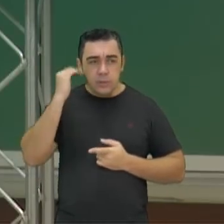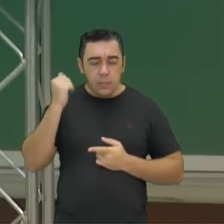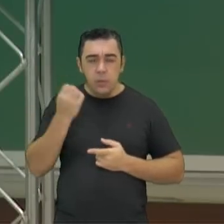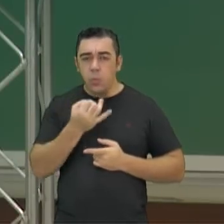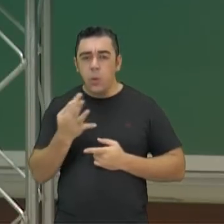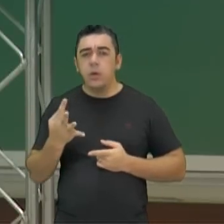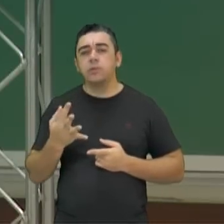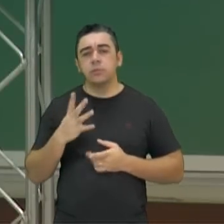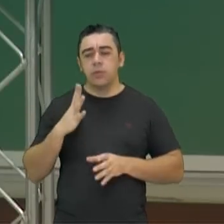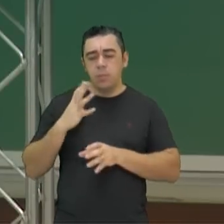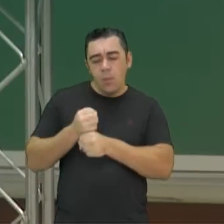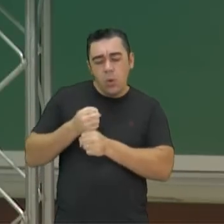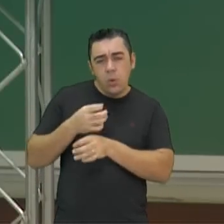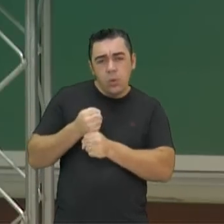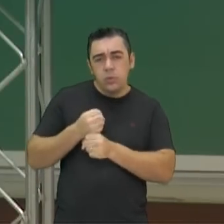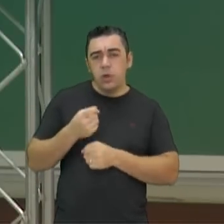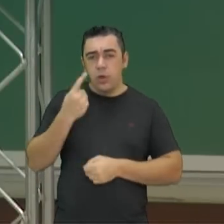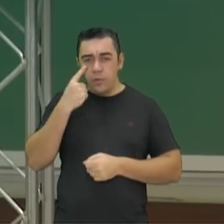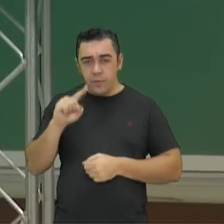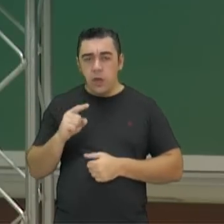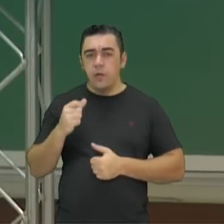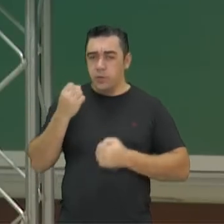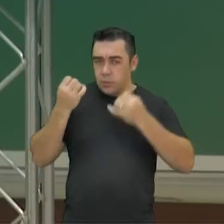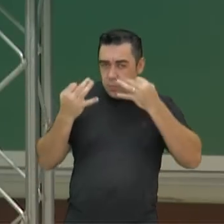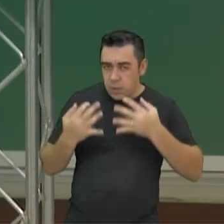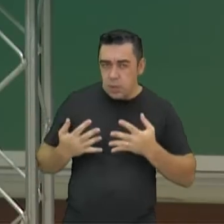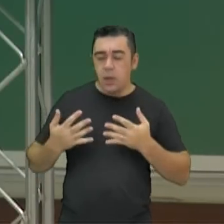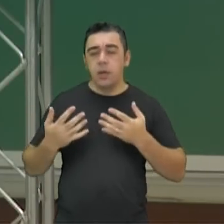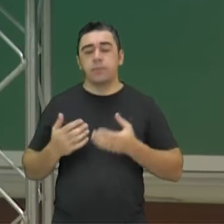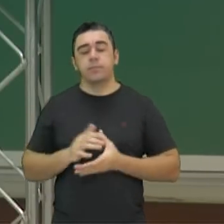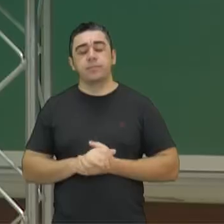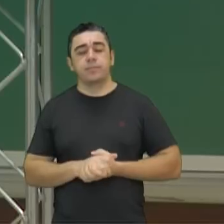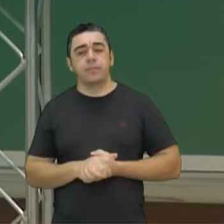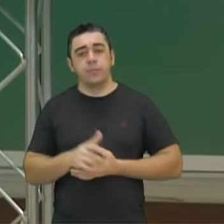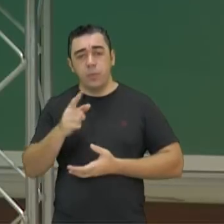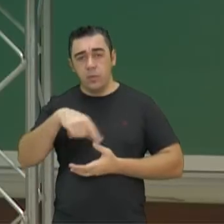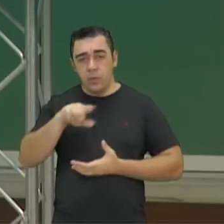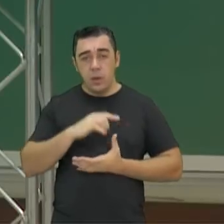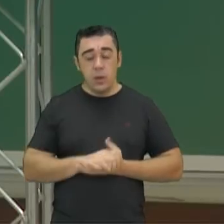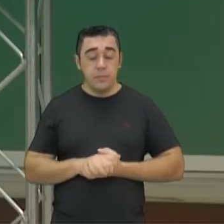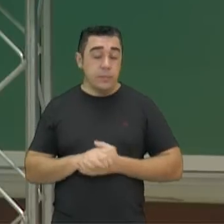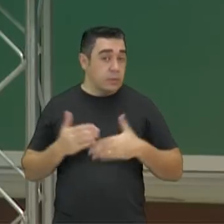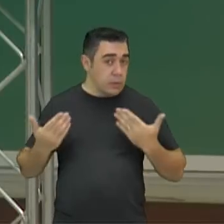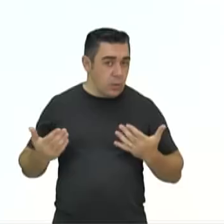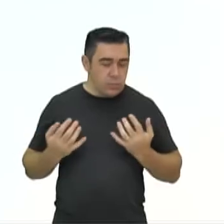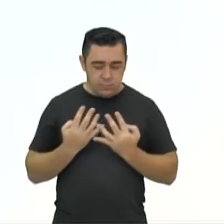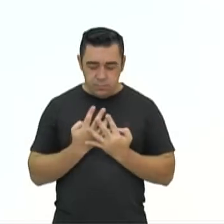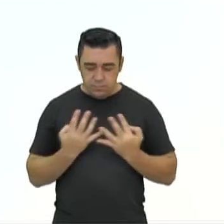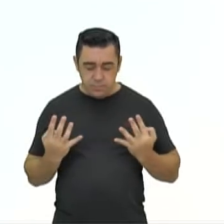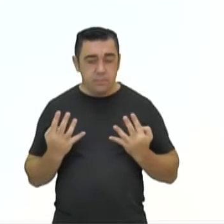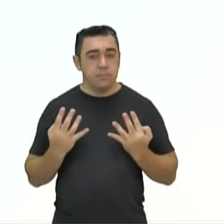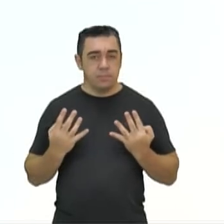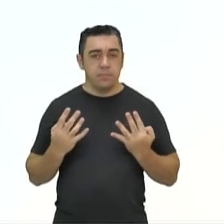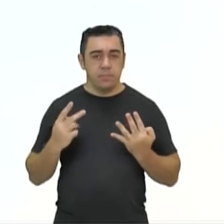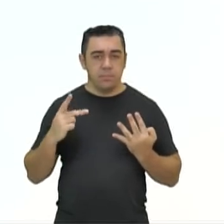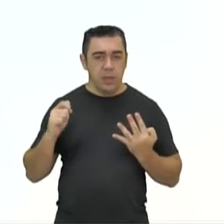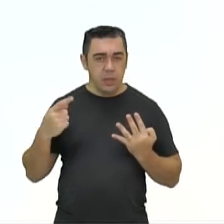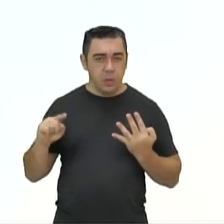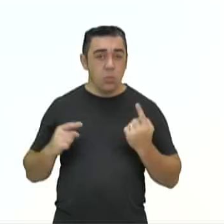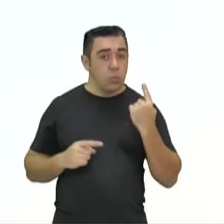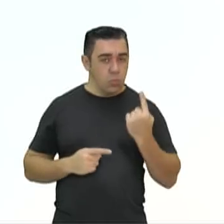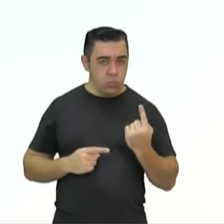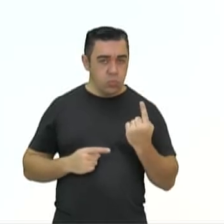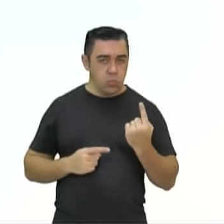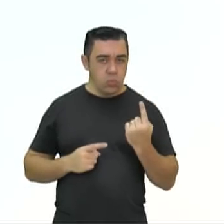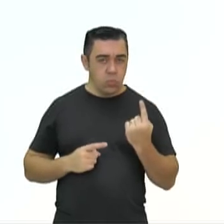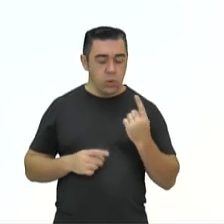A gente vai passando aqui, eu vou passando para vocês o slide e vou explicando para vocês entenderem. Então, o peão, 1 ponto, né?